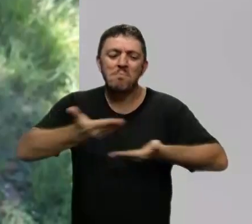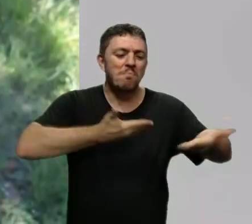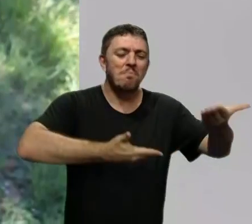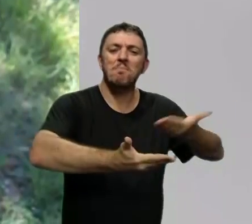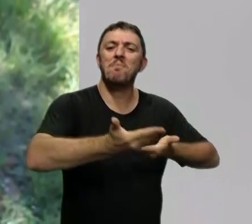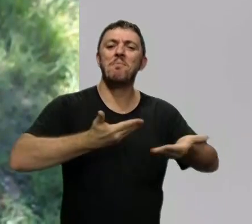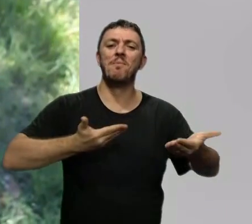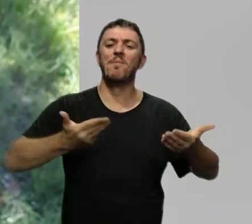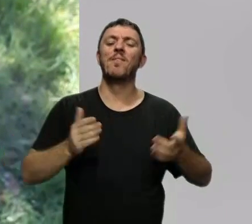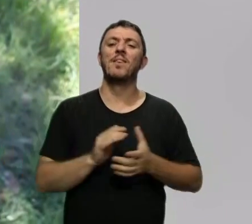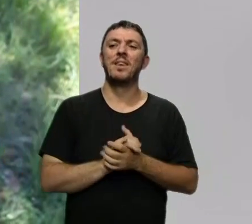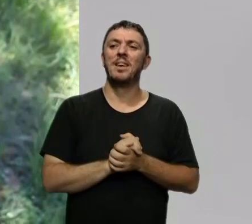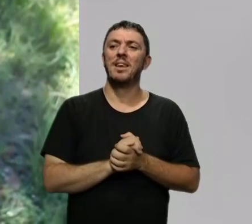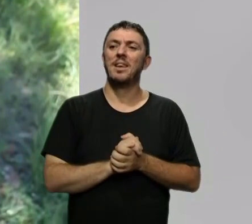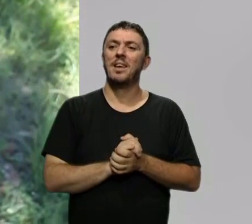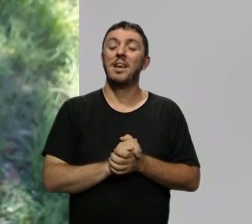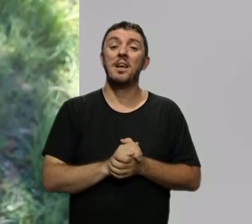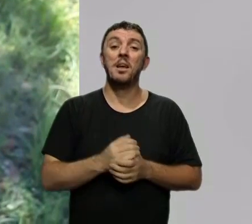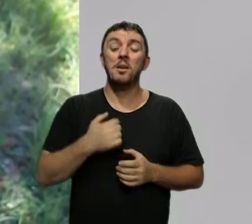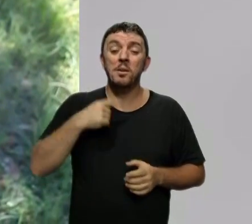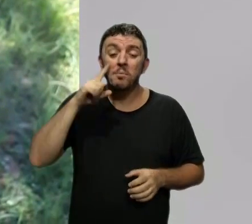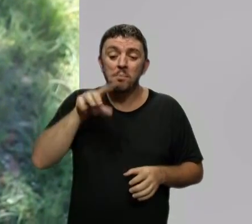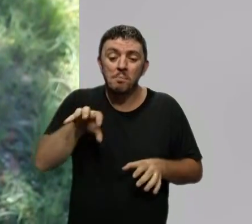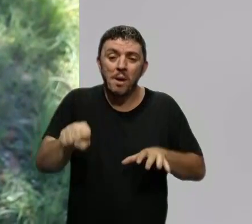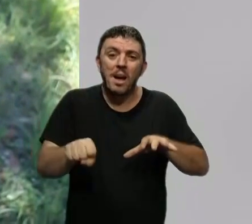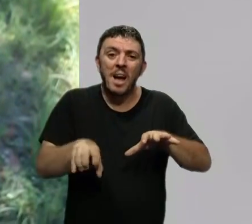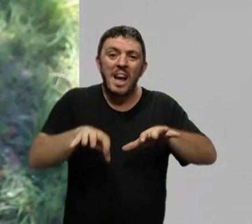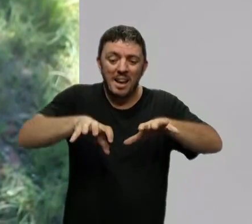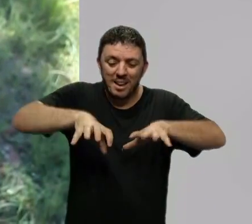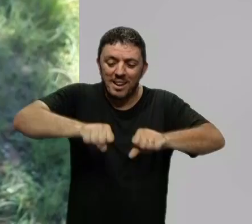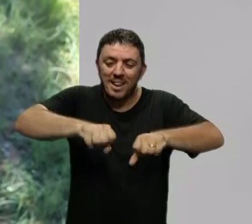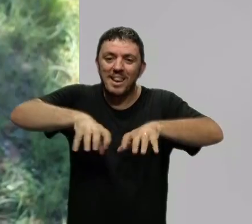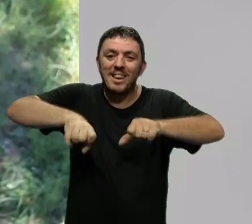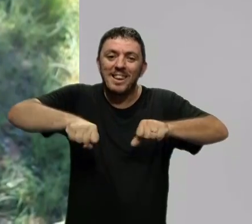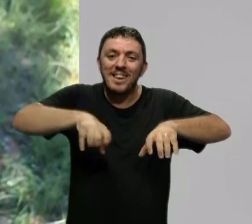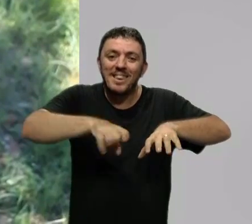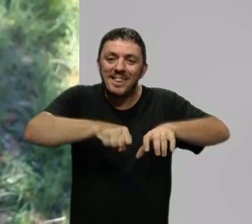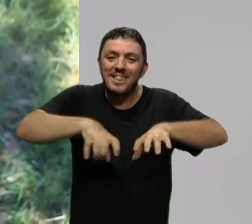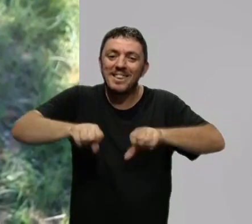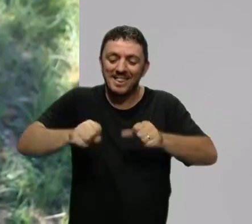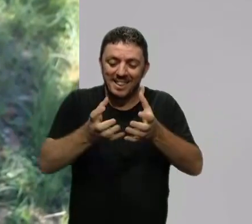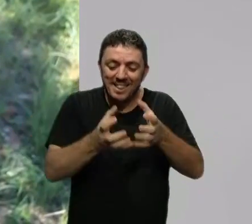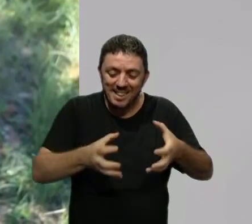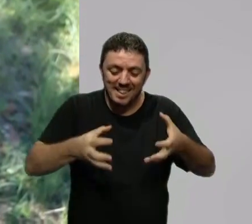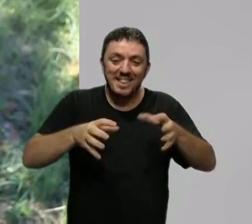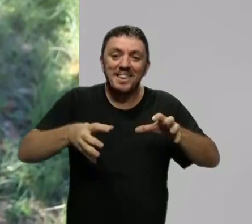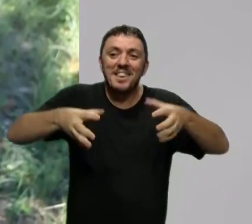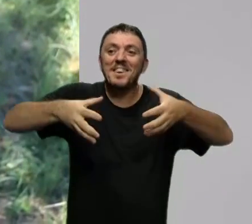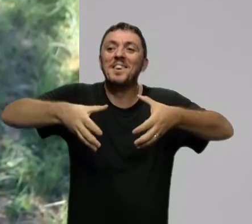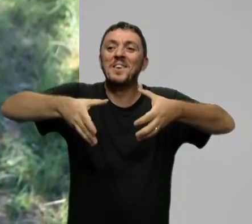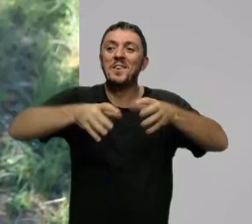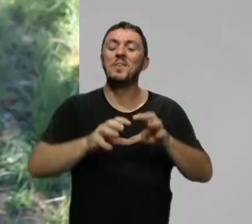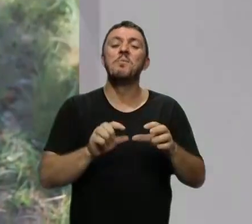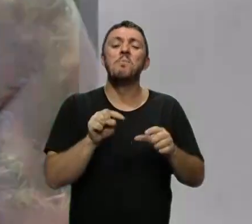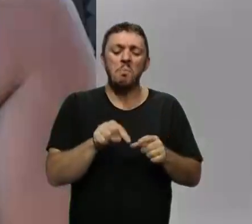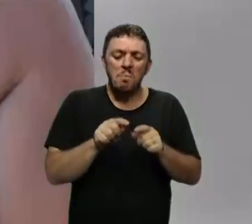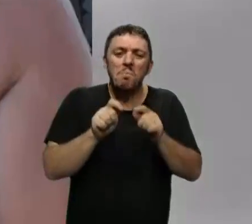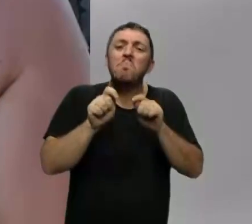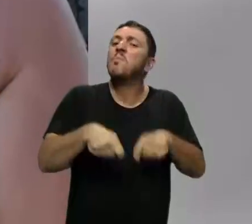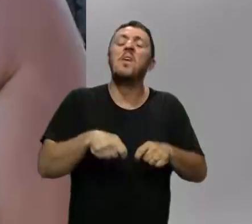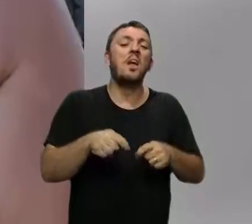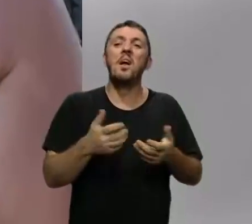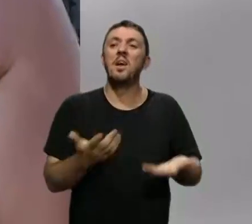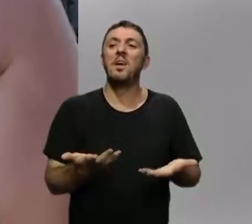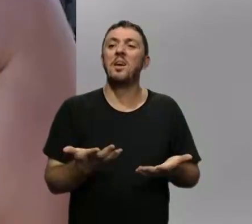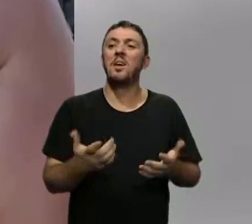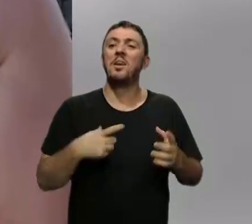Exploramos as possibilidades da argila. O ato de modelar fica pequeno diante das sensações que esse elemento propicia. A